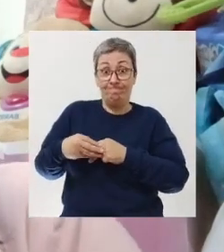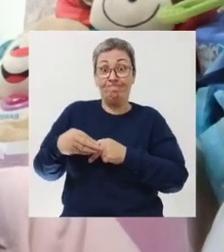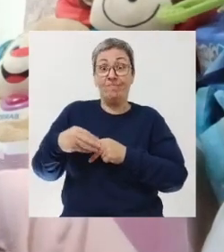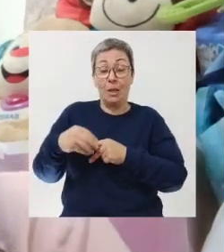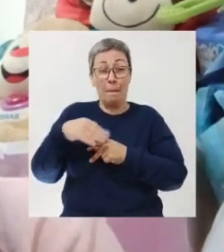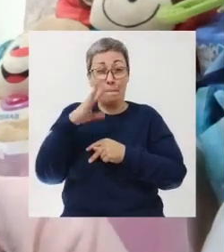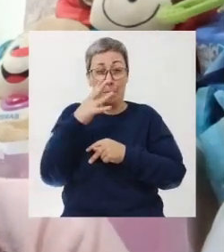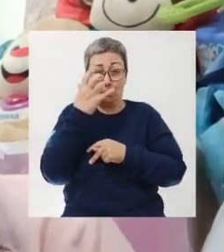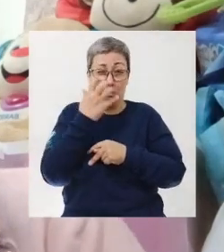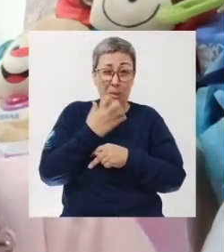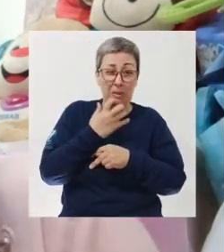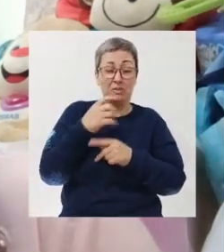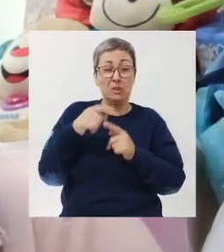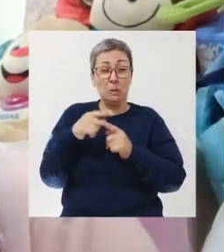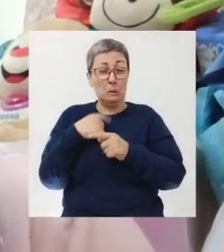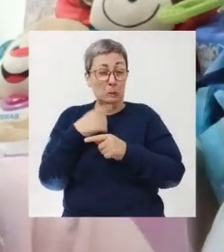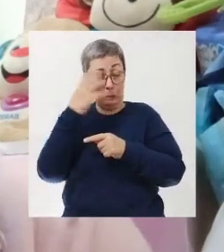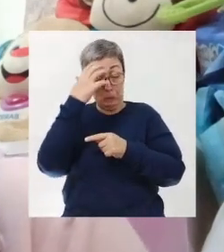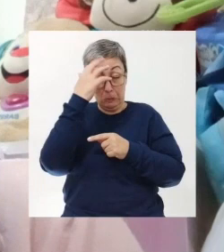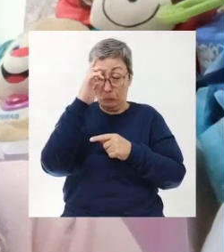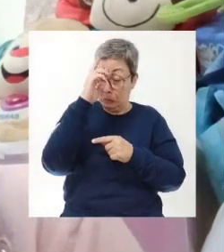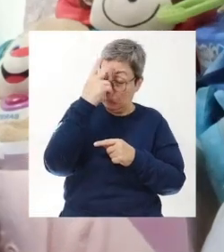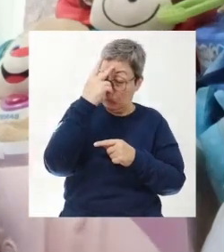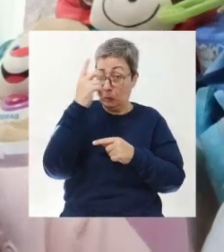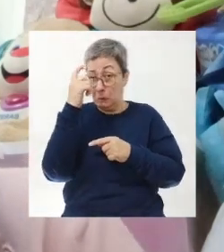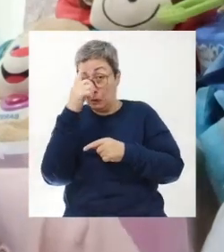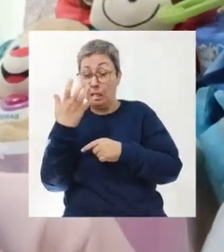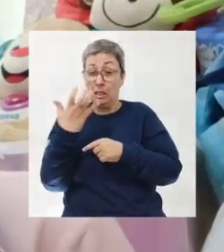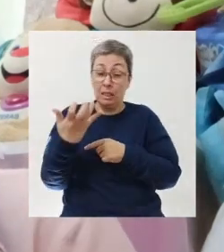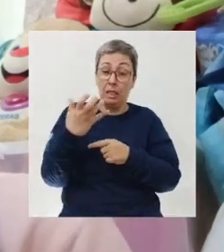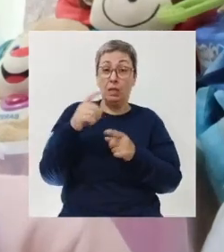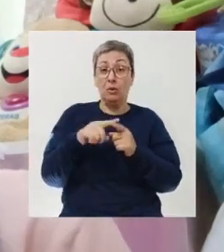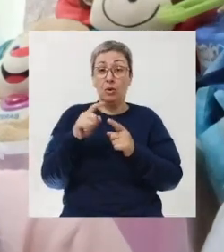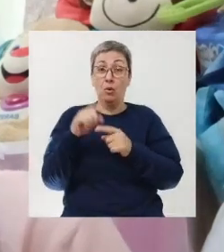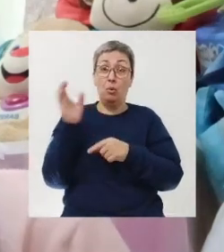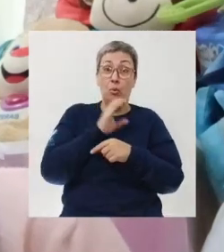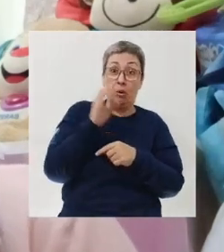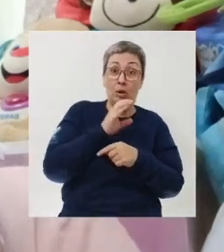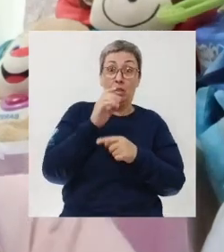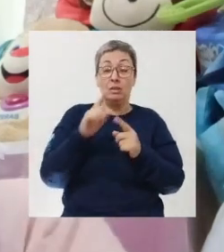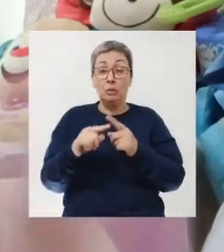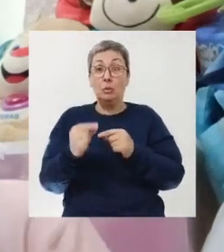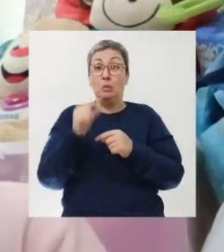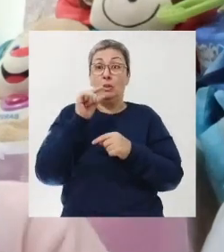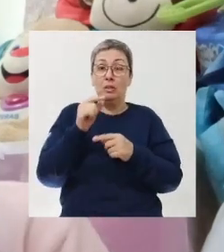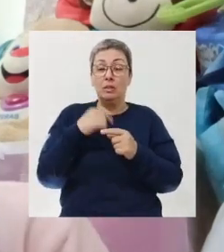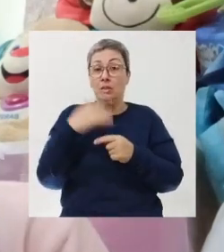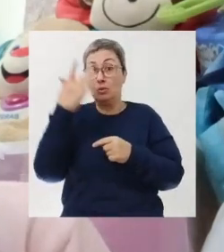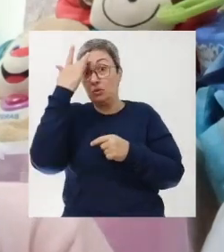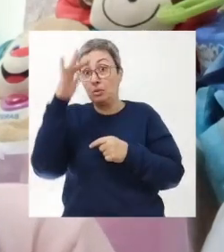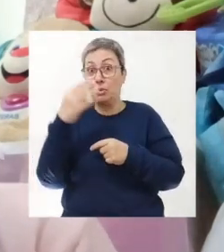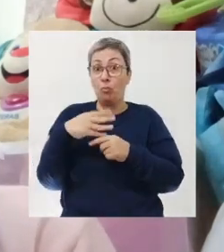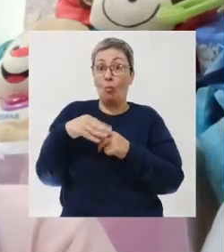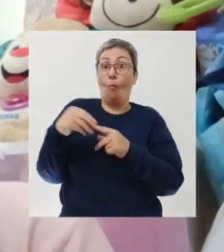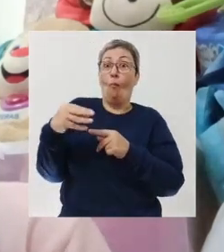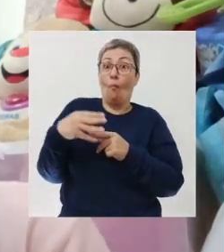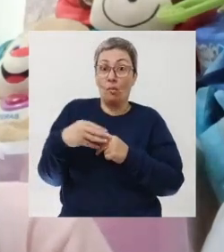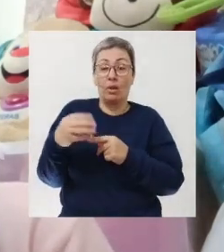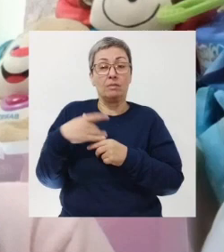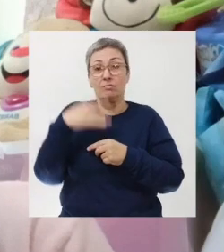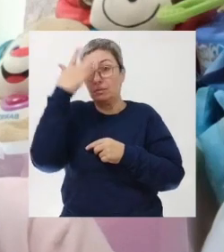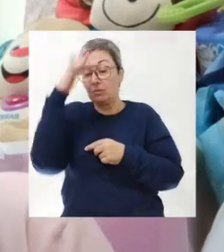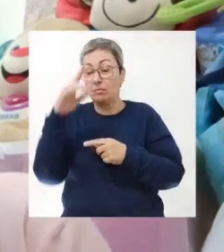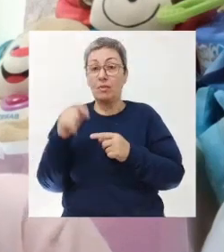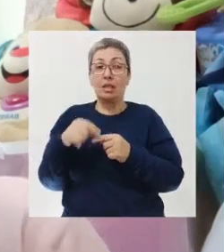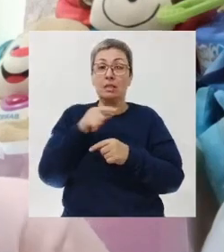o peito, ele era o mais bravo, ele tinha um gênio muito difícil, porque queria logo, muito, né? Ele não sabia